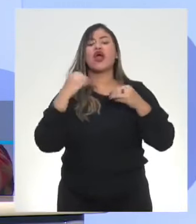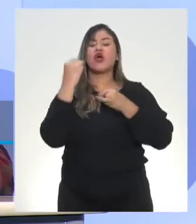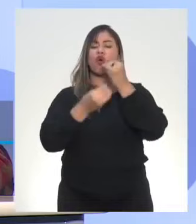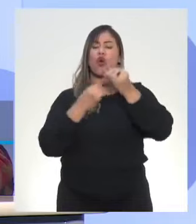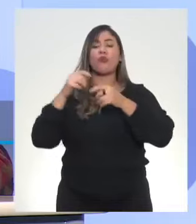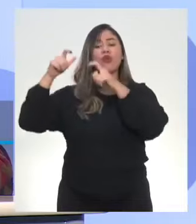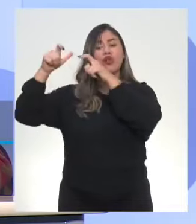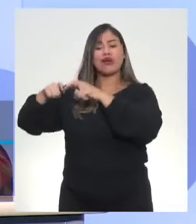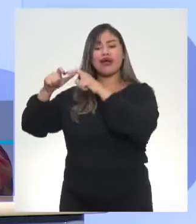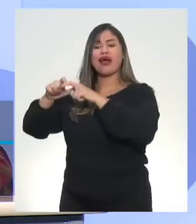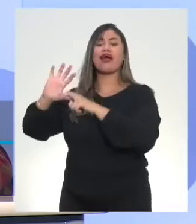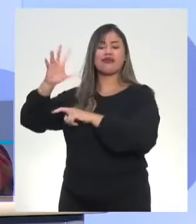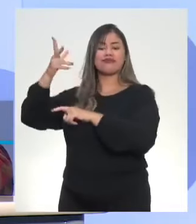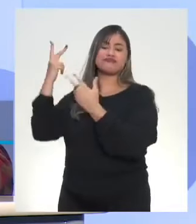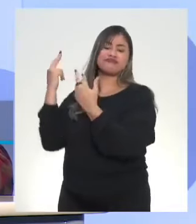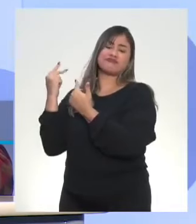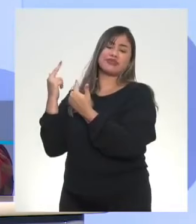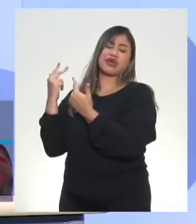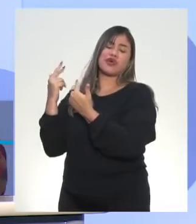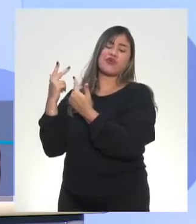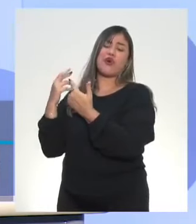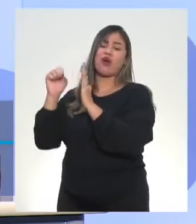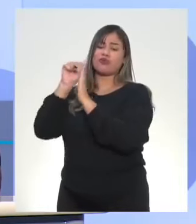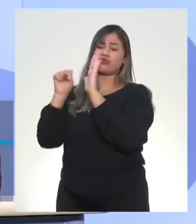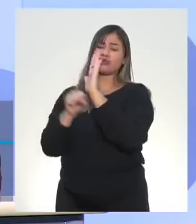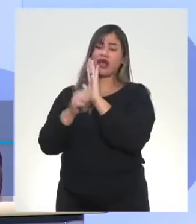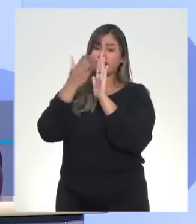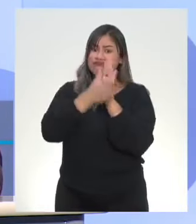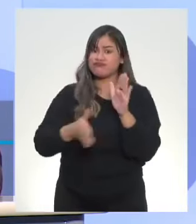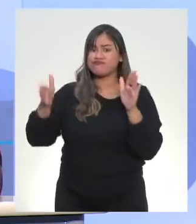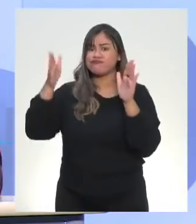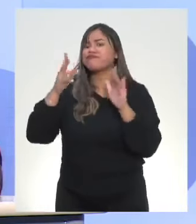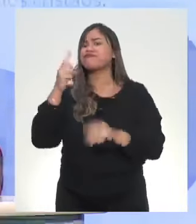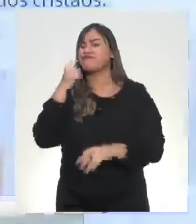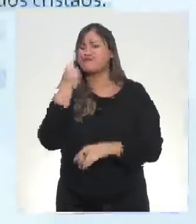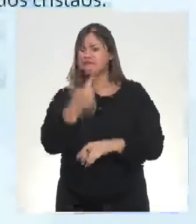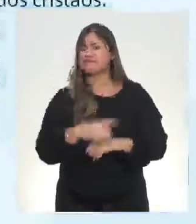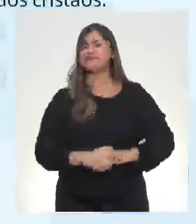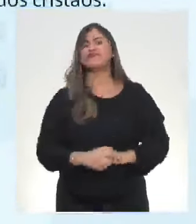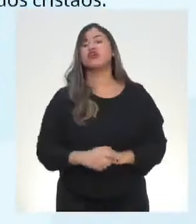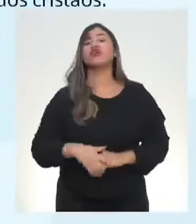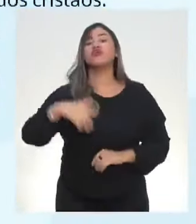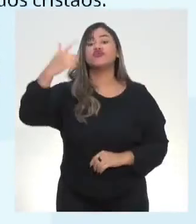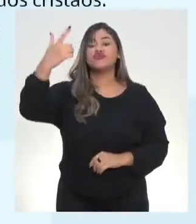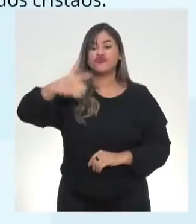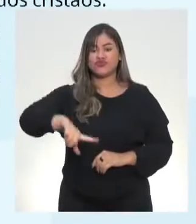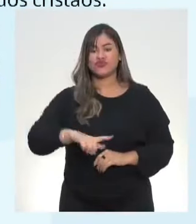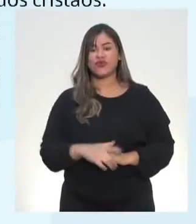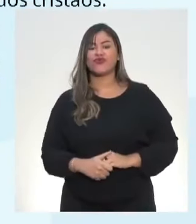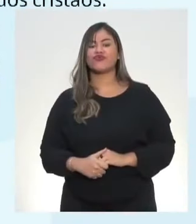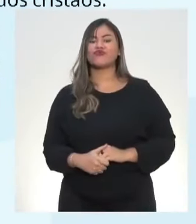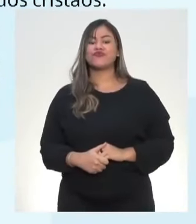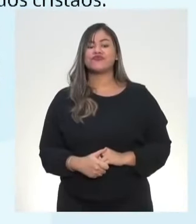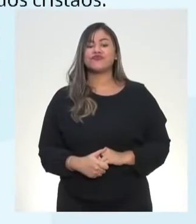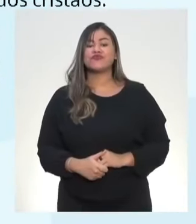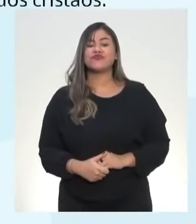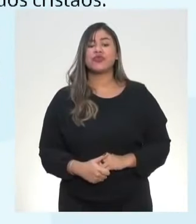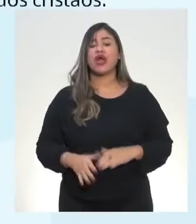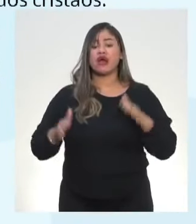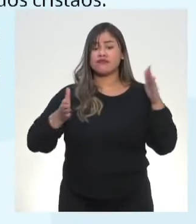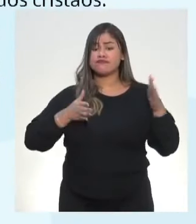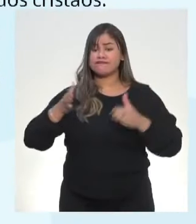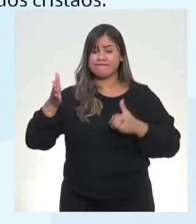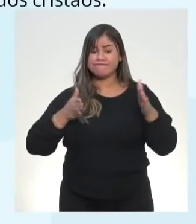desse recorte de tempo grande aí de vários séculos que a gente viu. Voltando ali para a nossa tela, durante essa fase